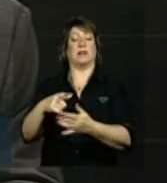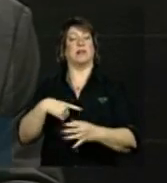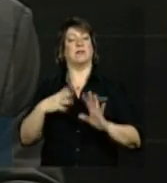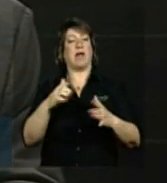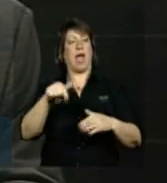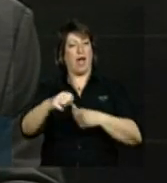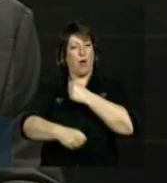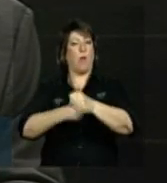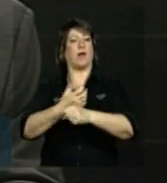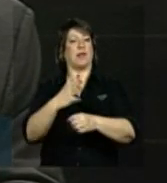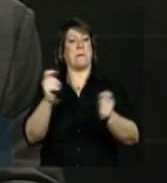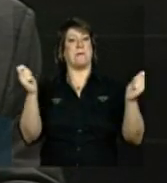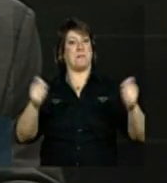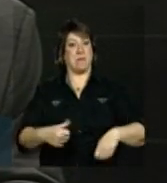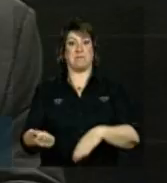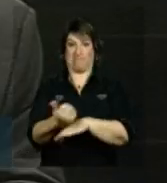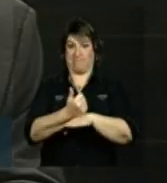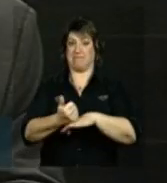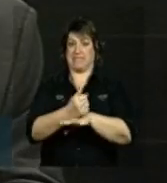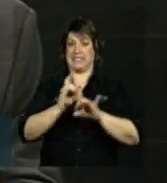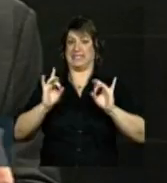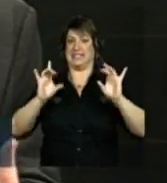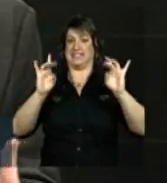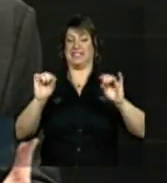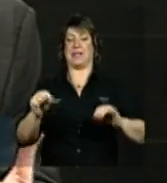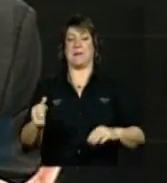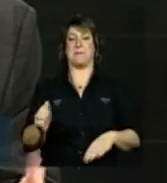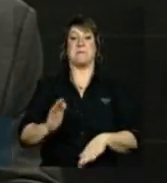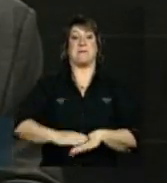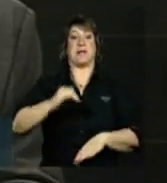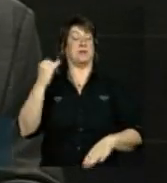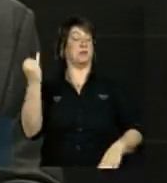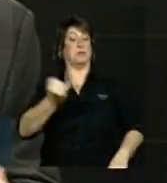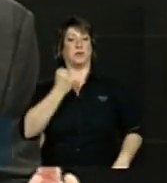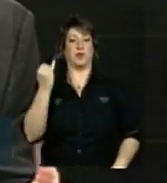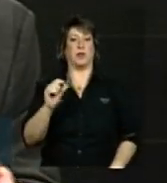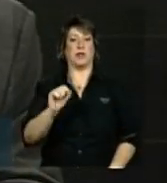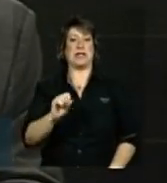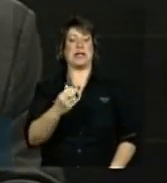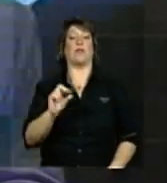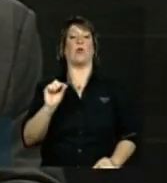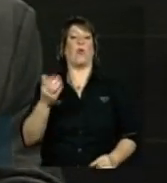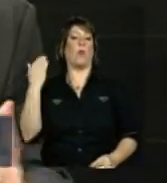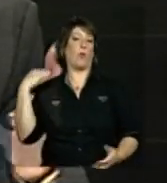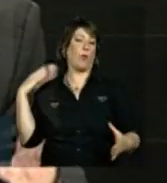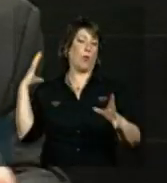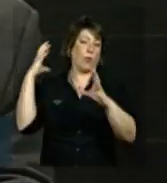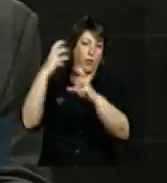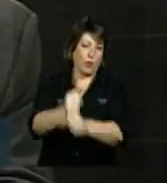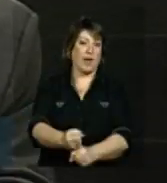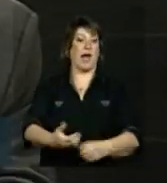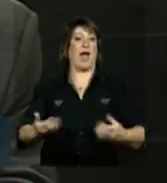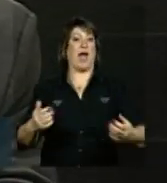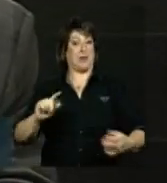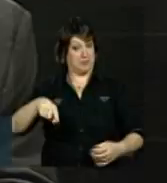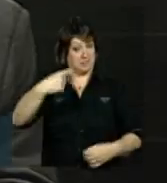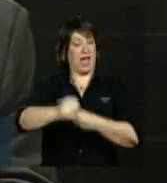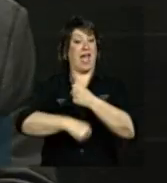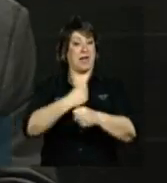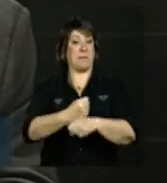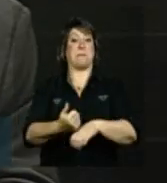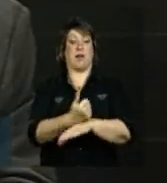1 ano, estar comemorando números melhores e mais significativos do que os que estamos comemorando hoje. Então, parabéns ao Banco do